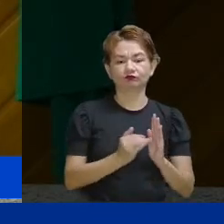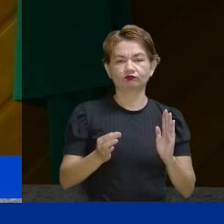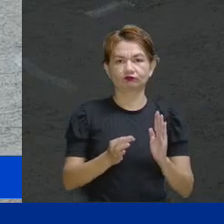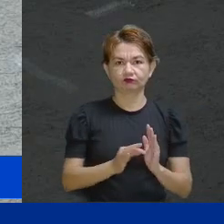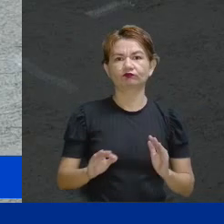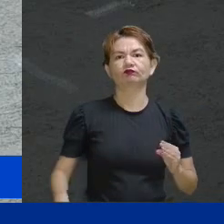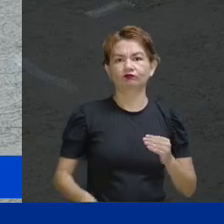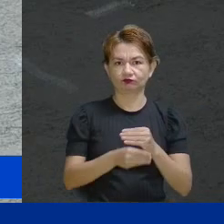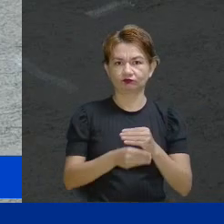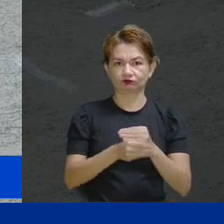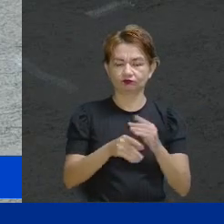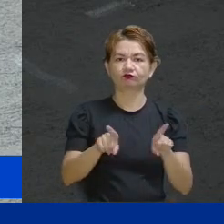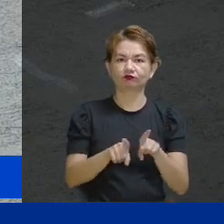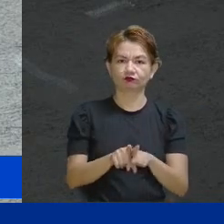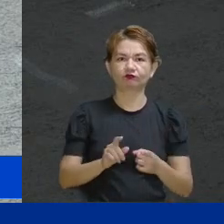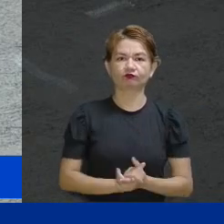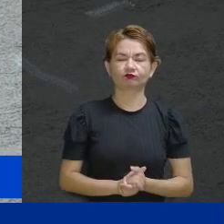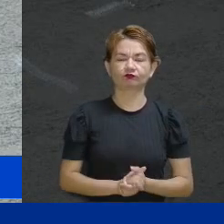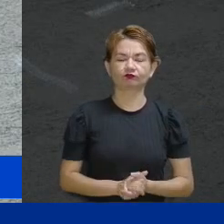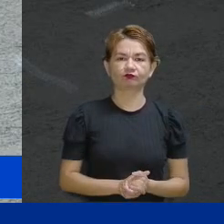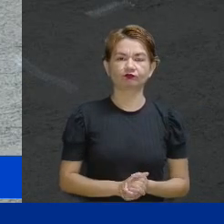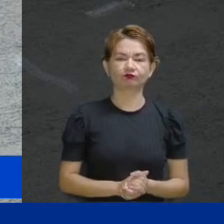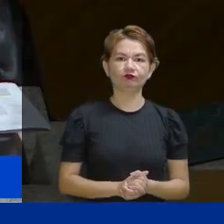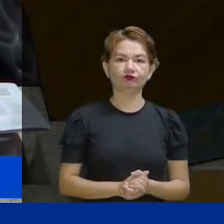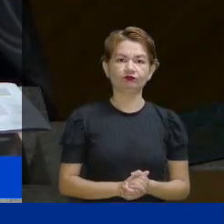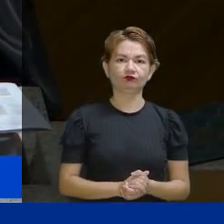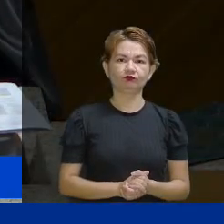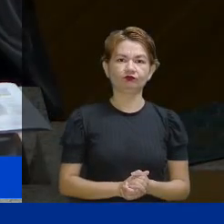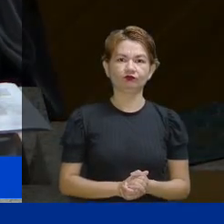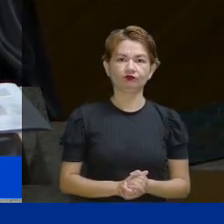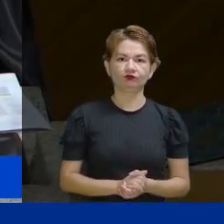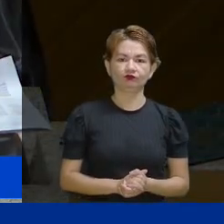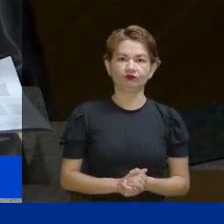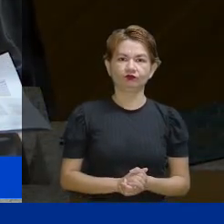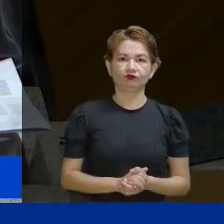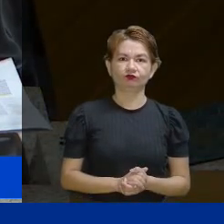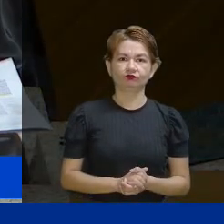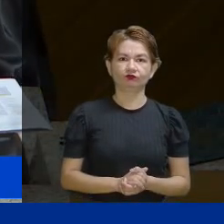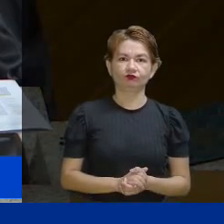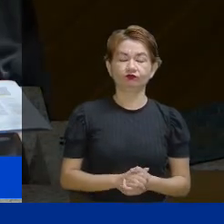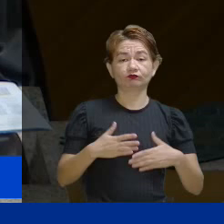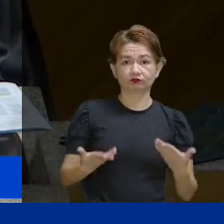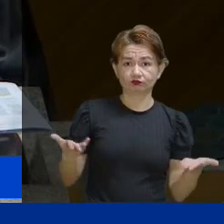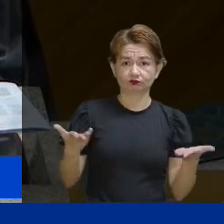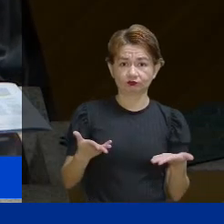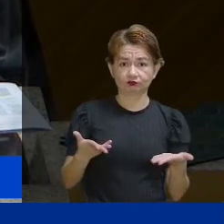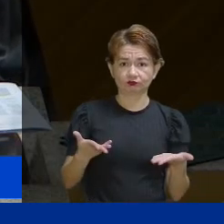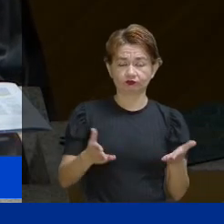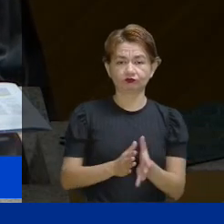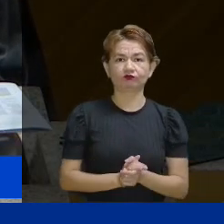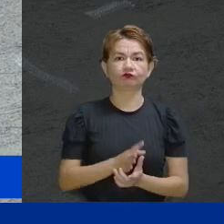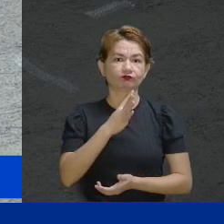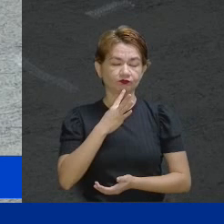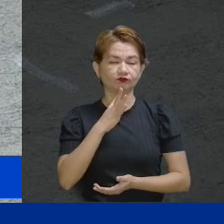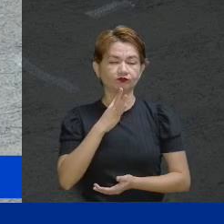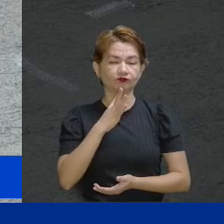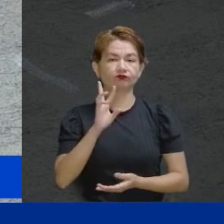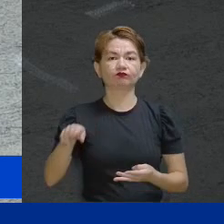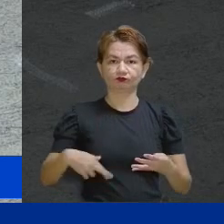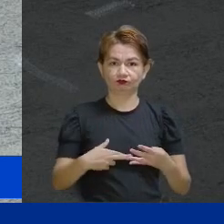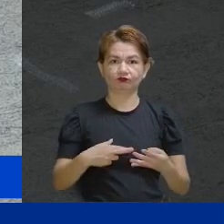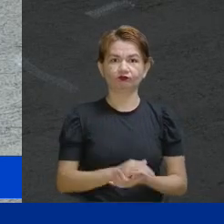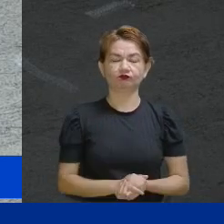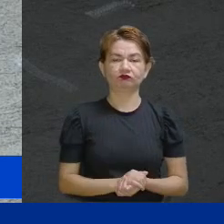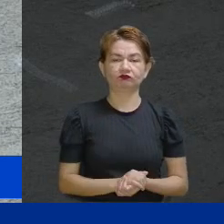parecer. Reiterado, senhor relator. Presentes os pressupostos de admissibilidade, excelência, conheço do recurso. Não